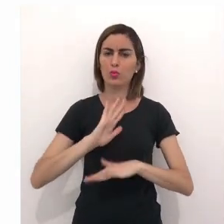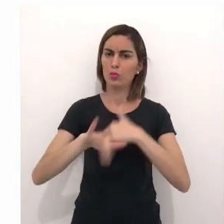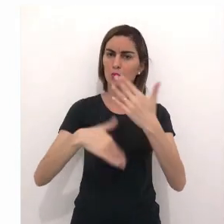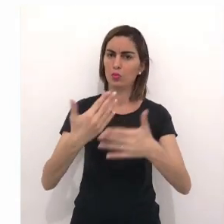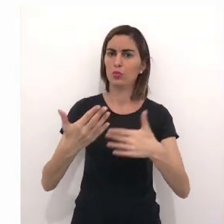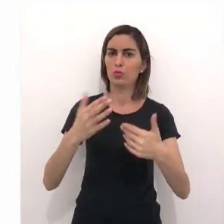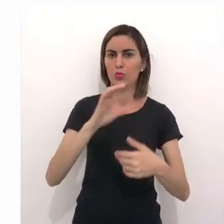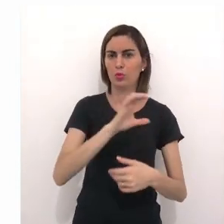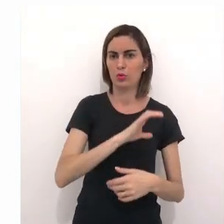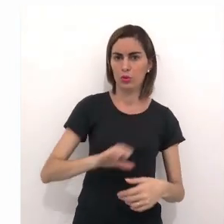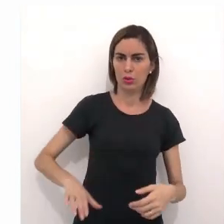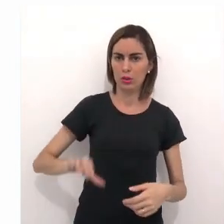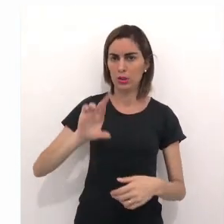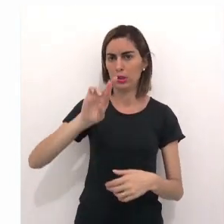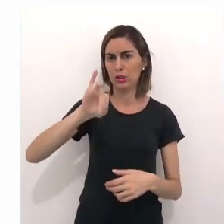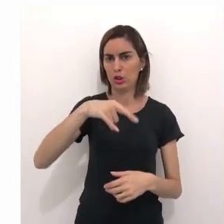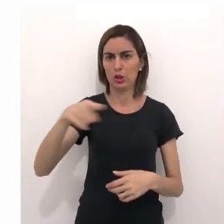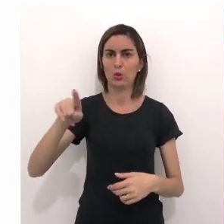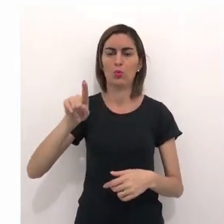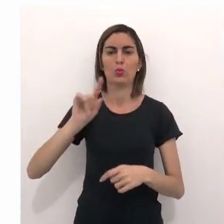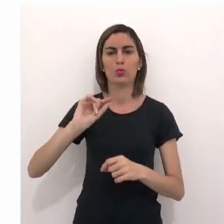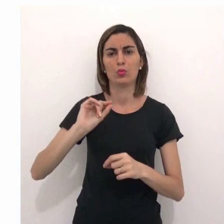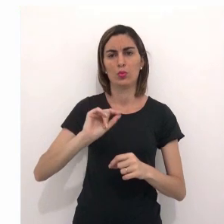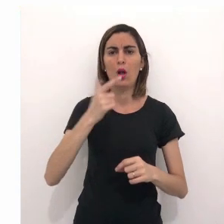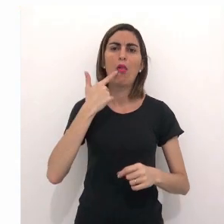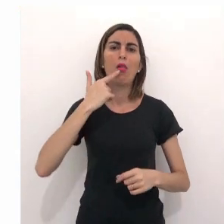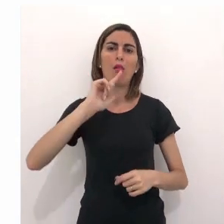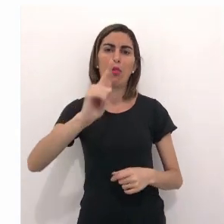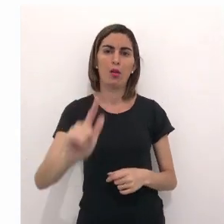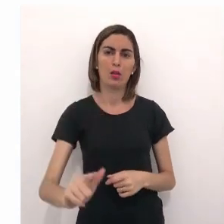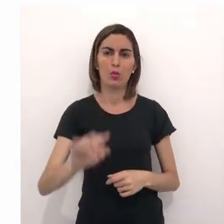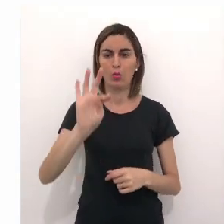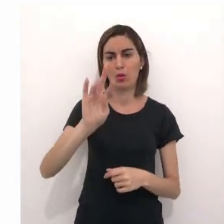cristãos, por meio da língua tupi,